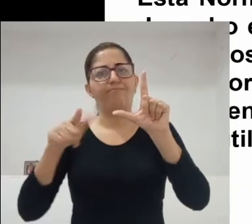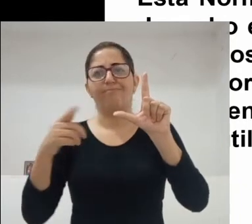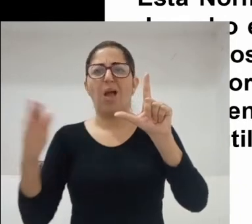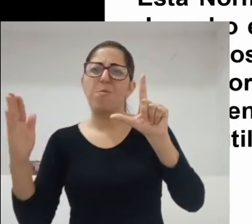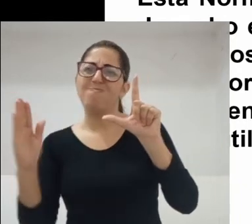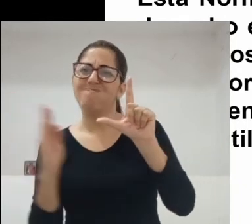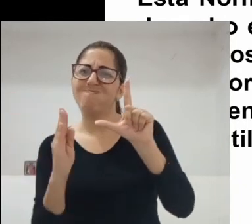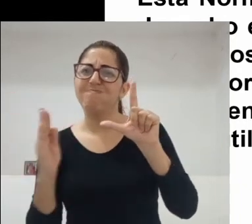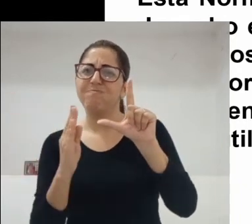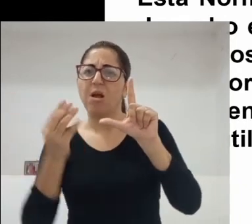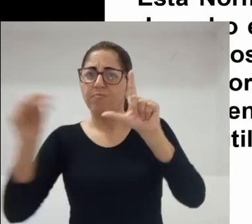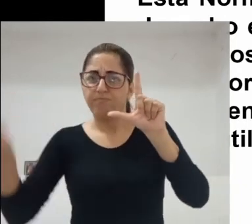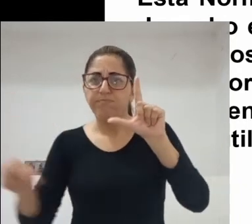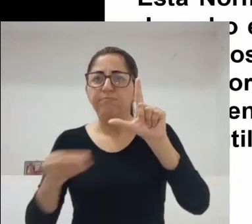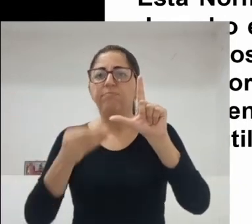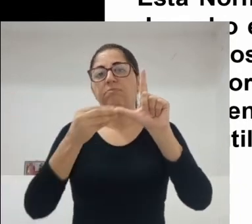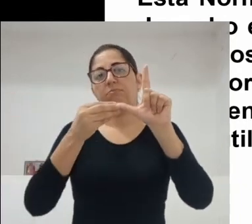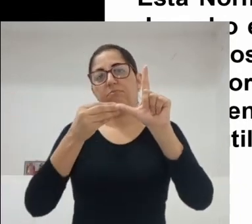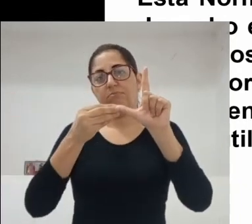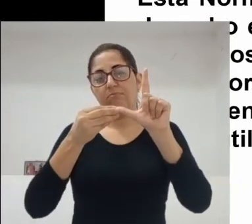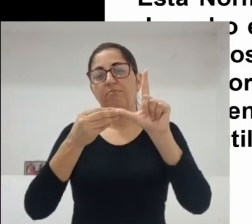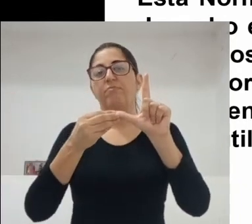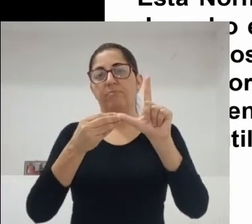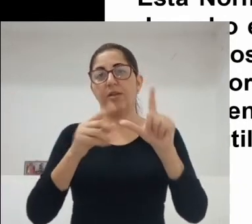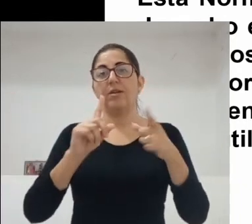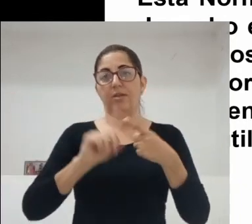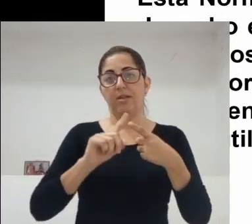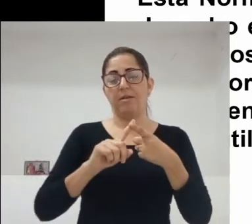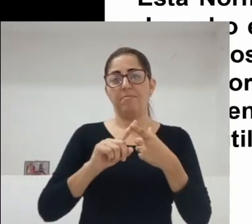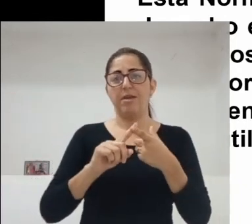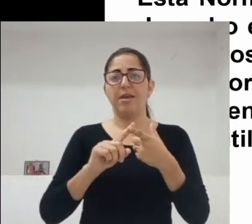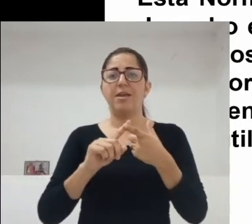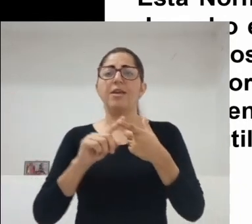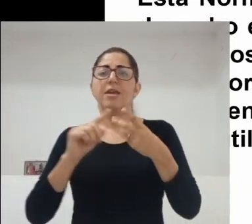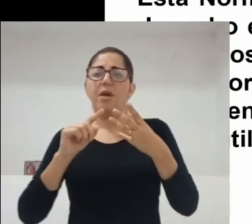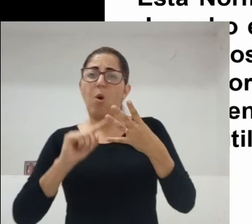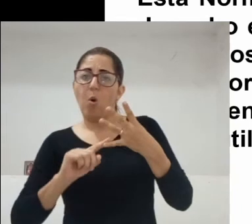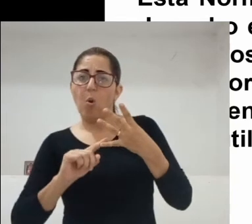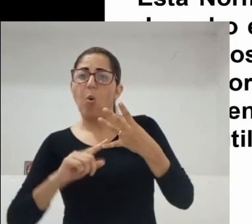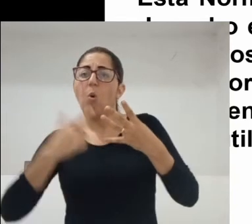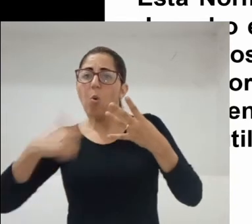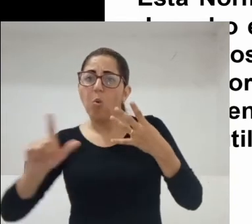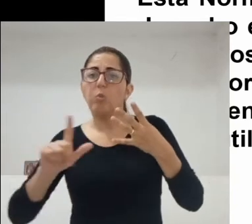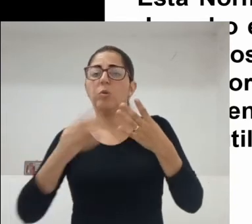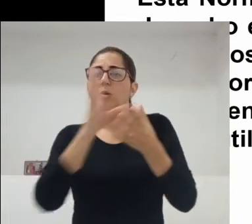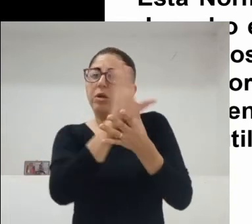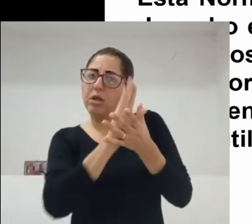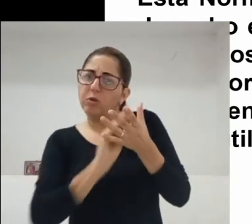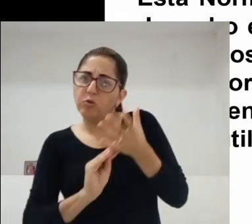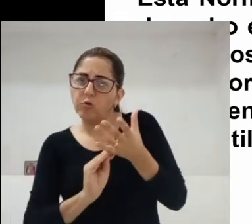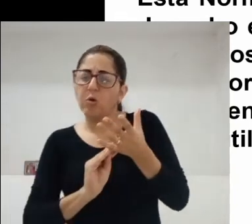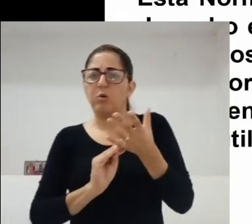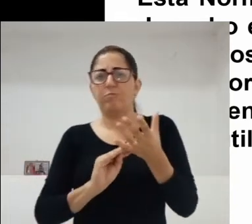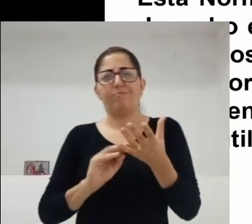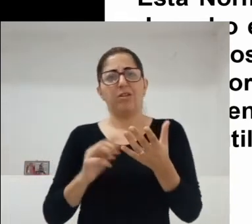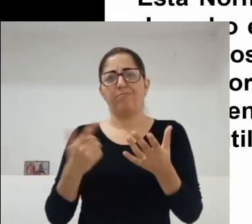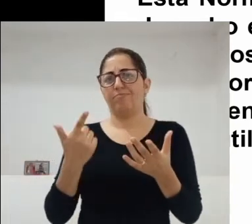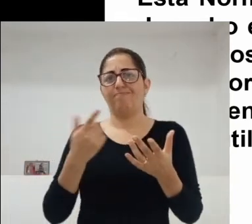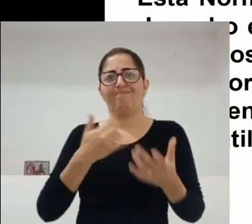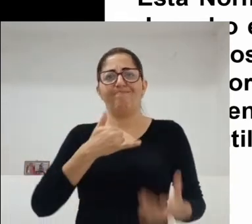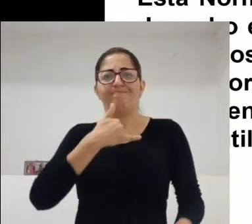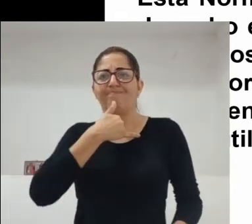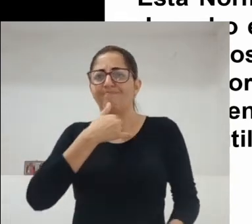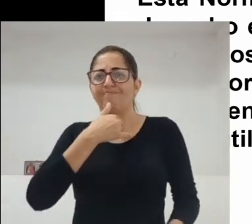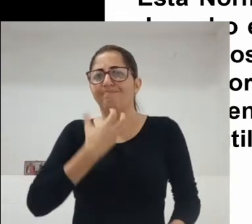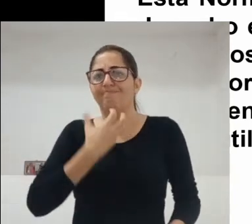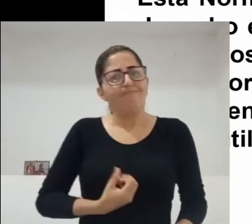as informações que a gente chama de complementares. É a norma que também vai tratar do dobramento das